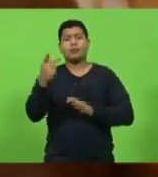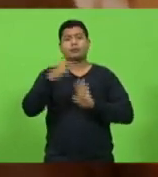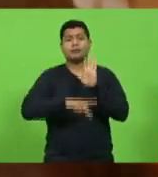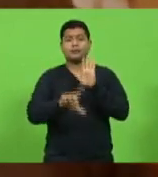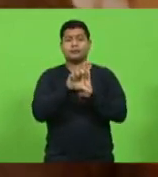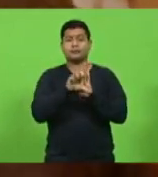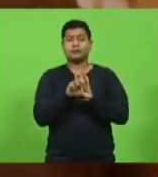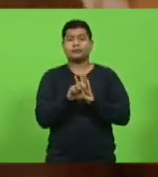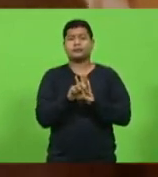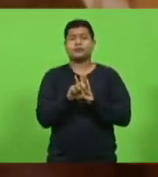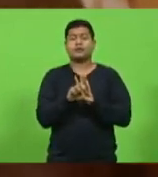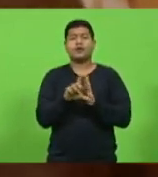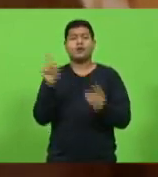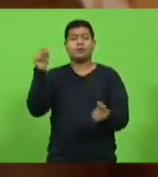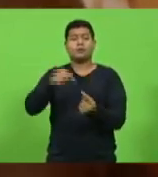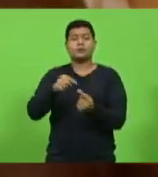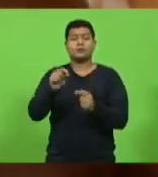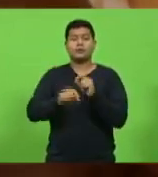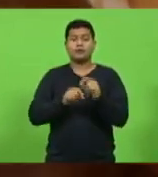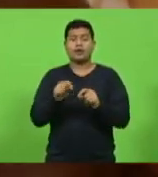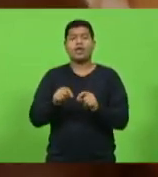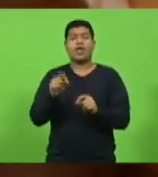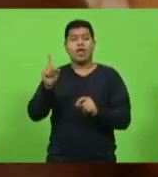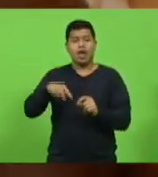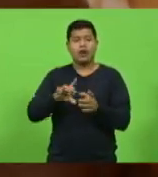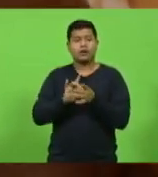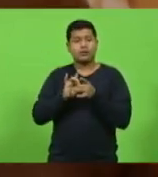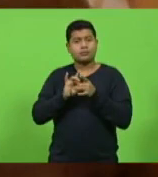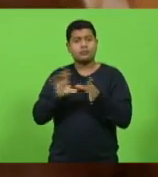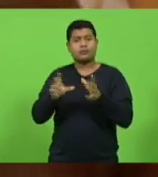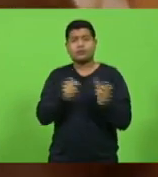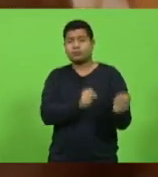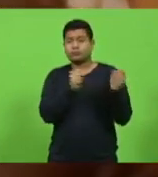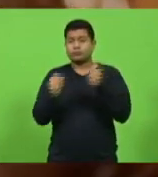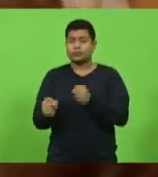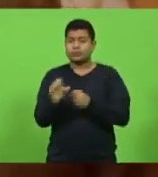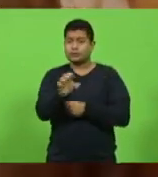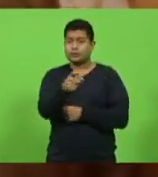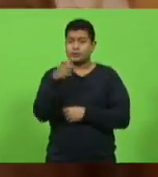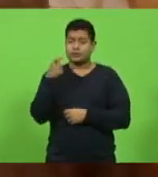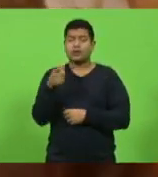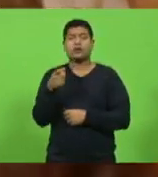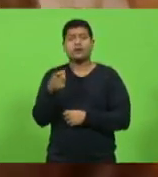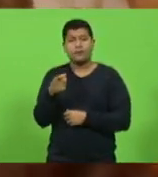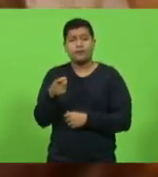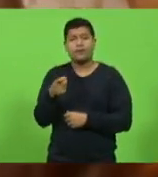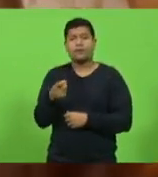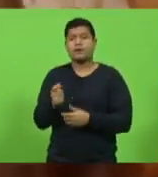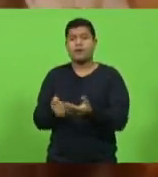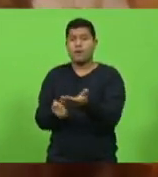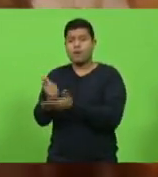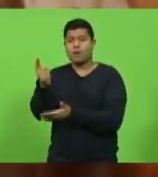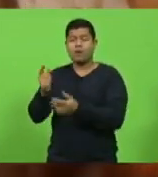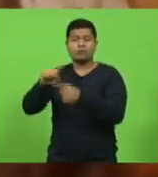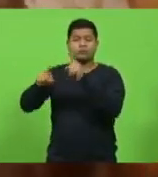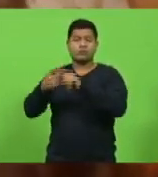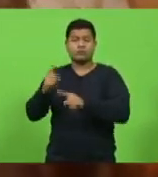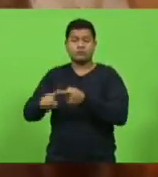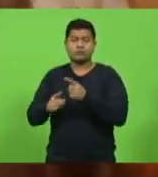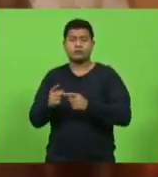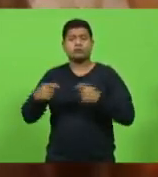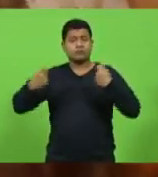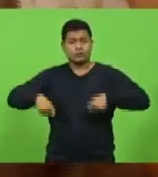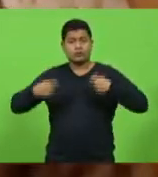lei cujo objetivo era a autorização ao Poder Executivo para aquisição de equipamentos necessários ao